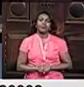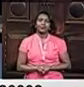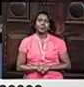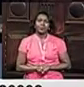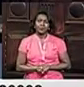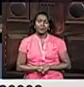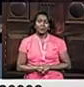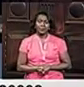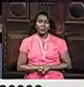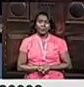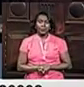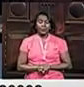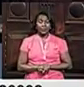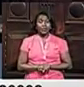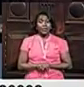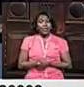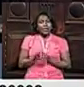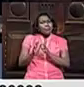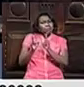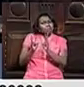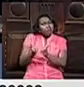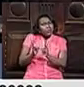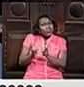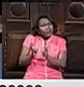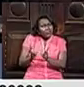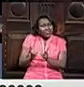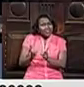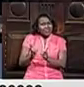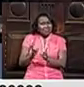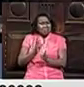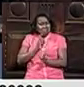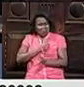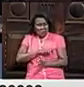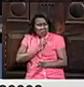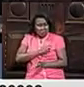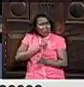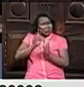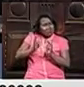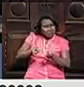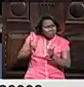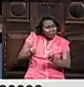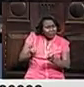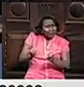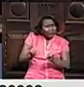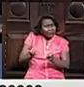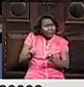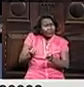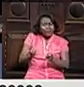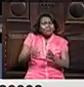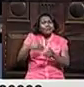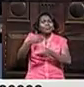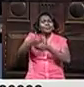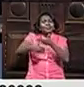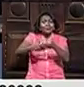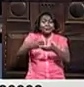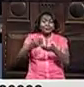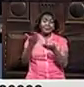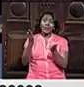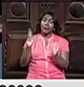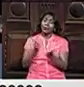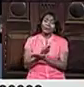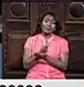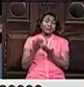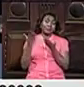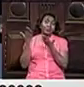A preservação desta perversidade, dessa maldade, cria esse tipo de